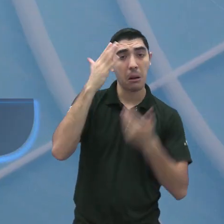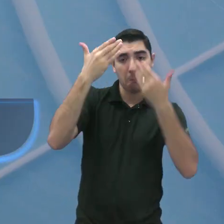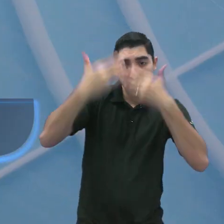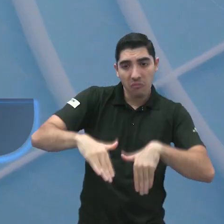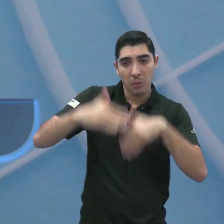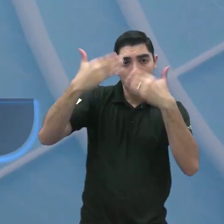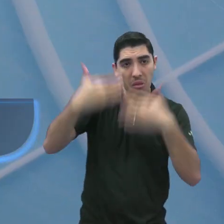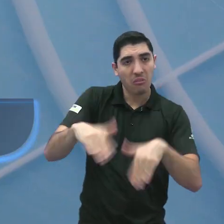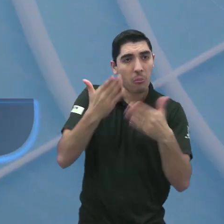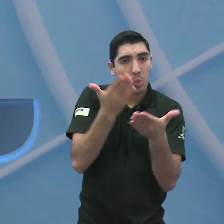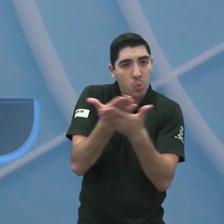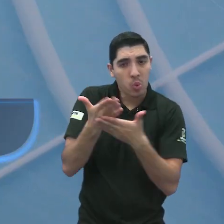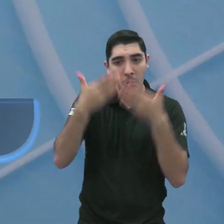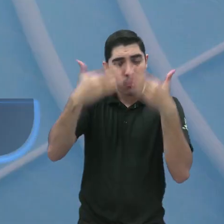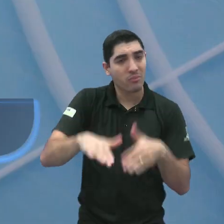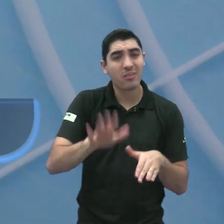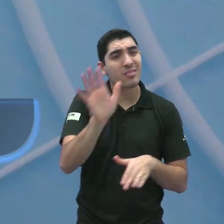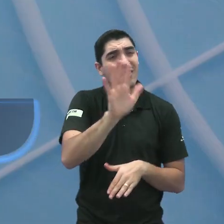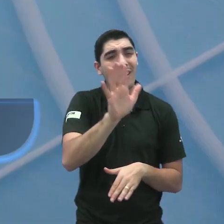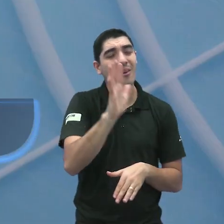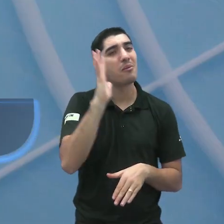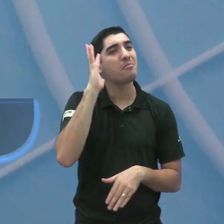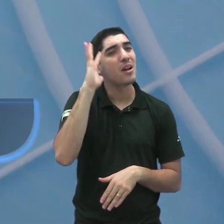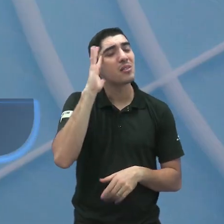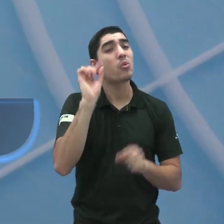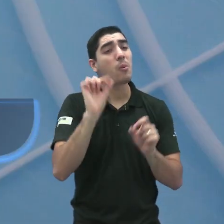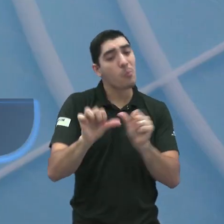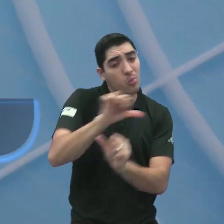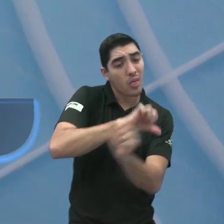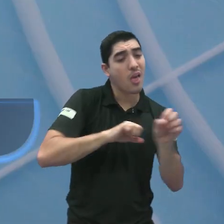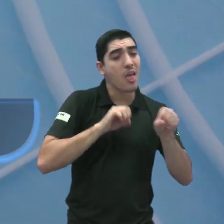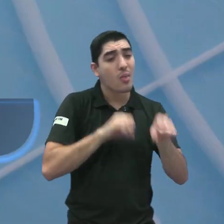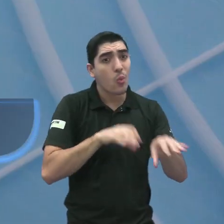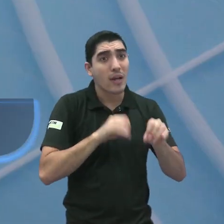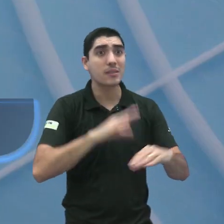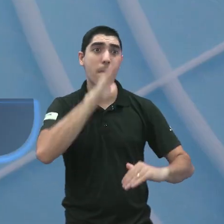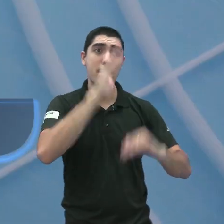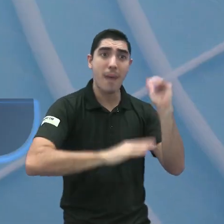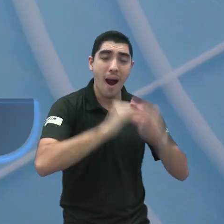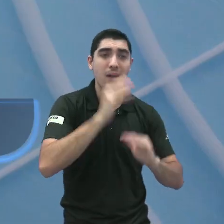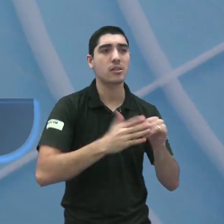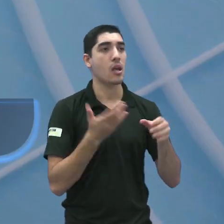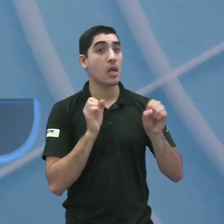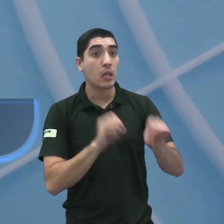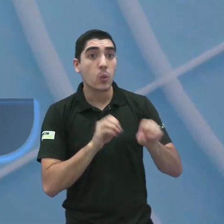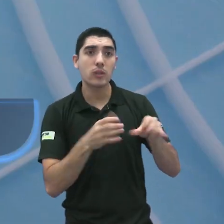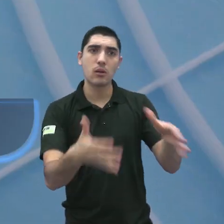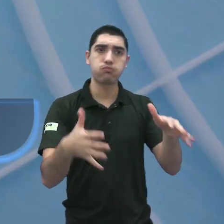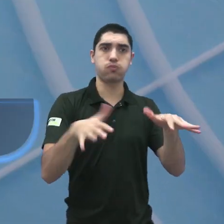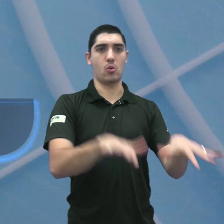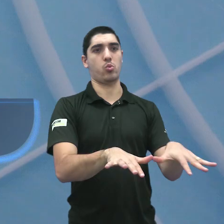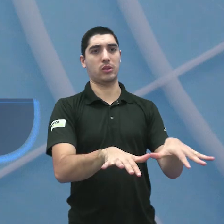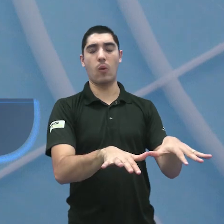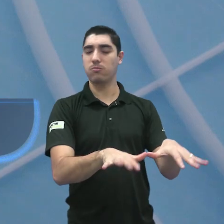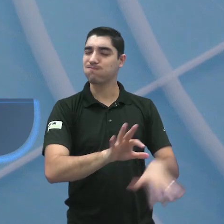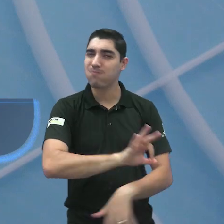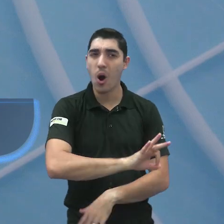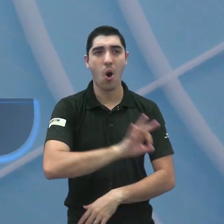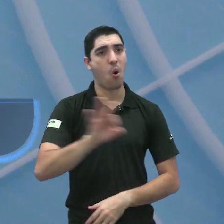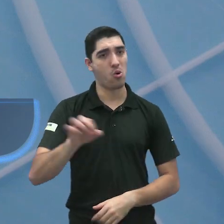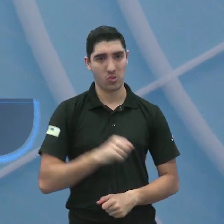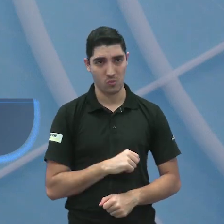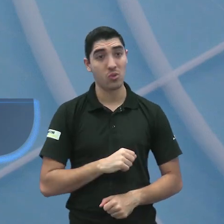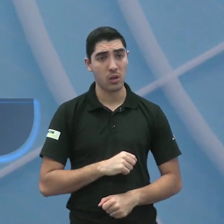sabe? Uma educação mais prática e mais inclusiva. Então, um acesso à universidade facilitado, não